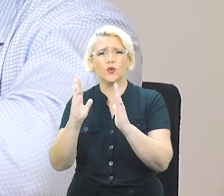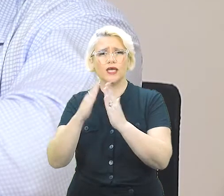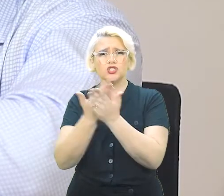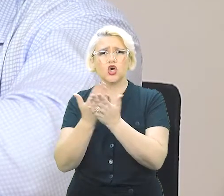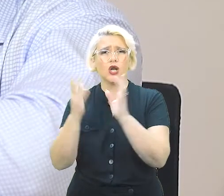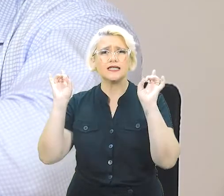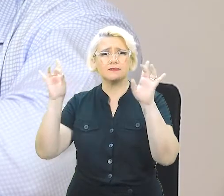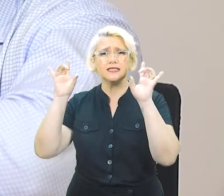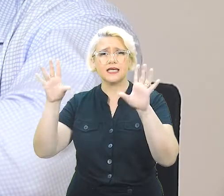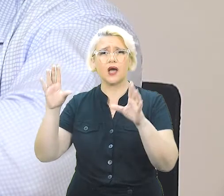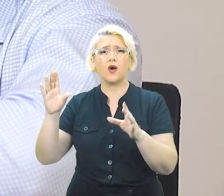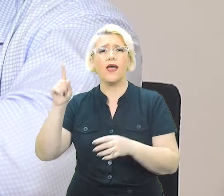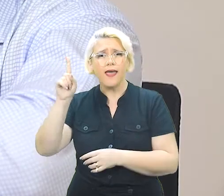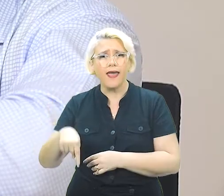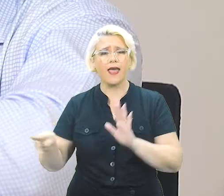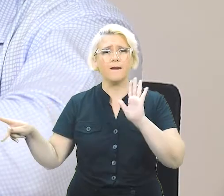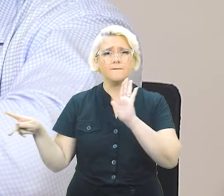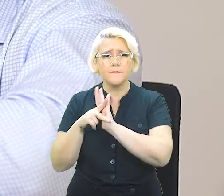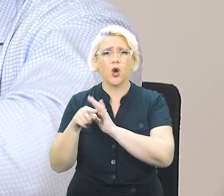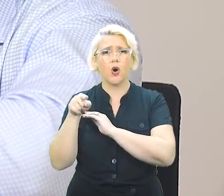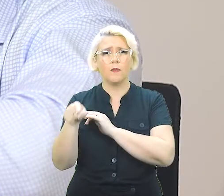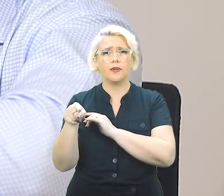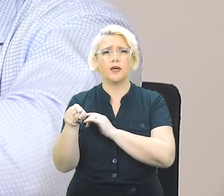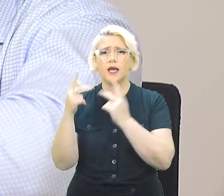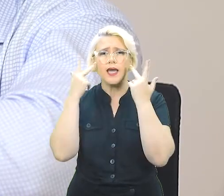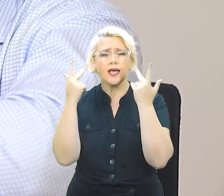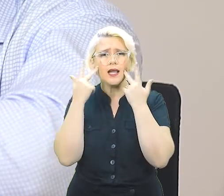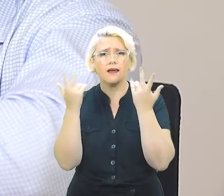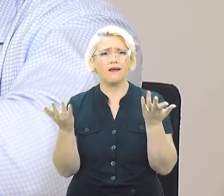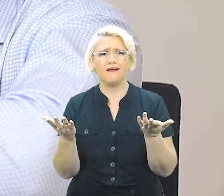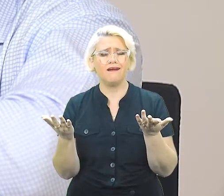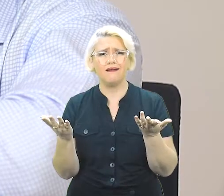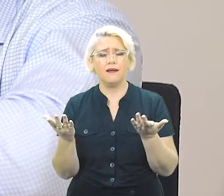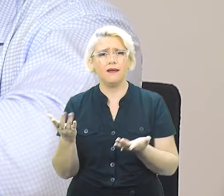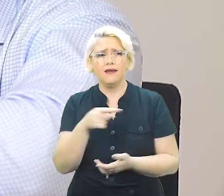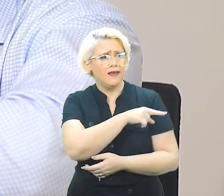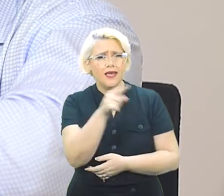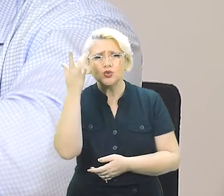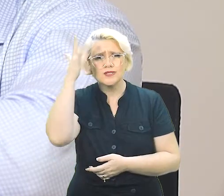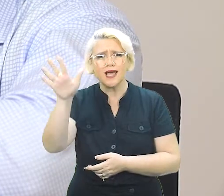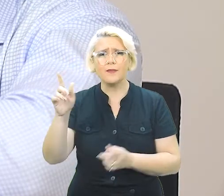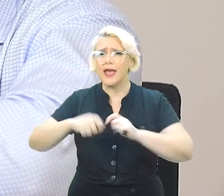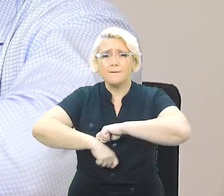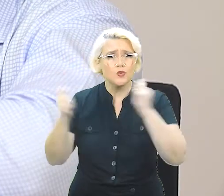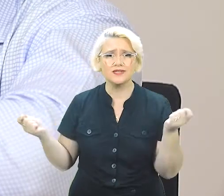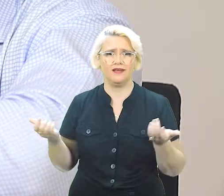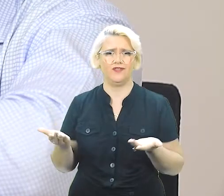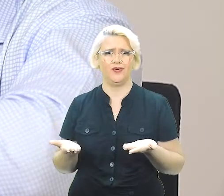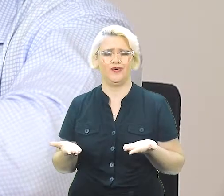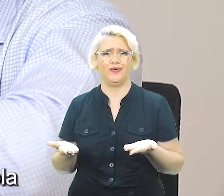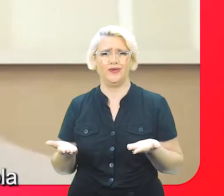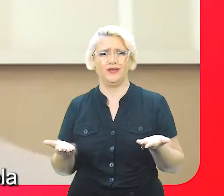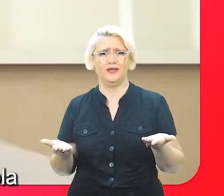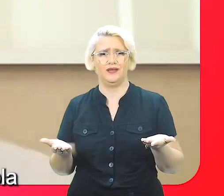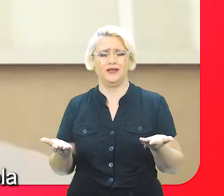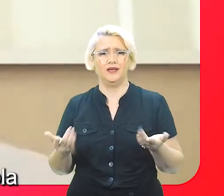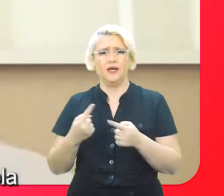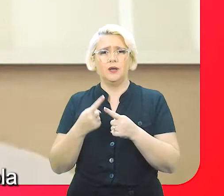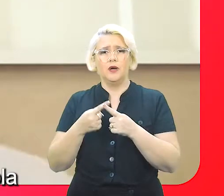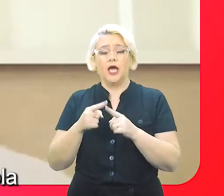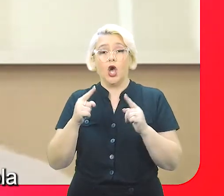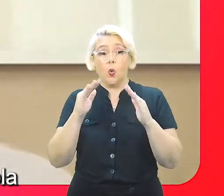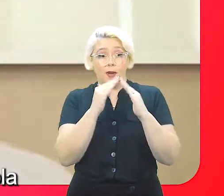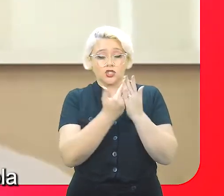escolas especiais sejam consideradas escolas comuns. Será que eles não sabem que isso é impossível? Porque uma